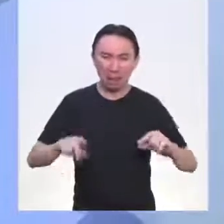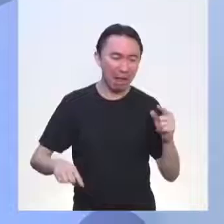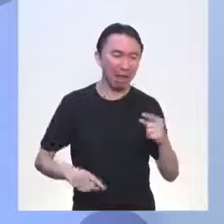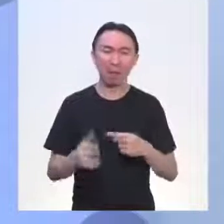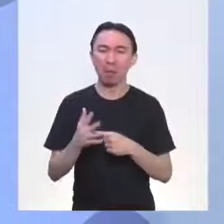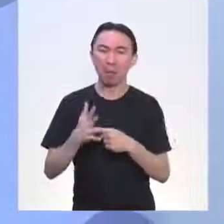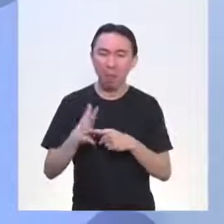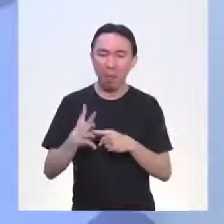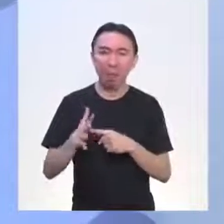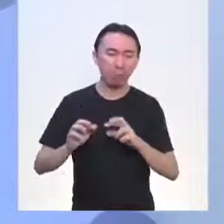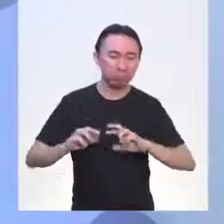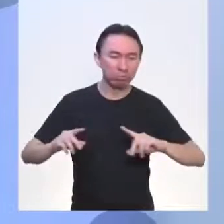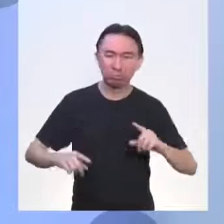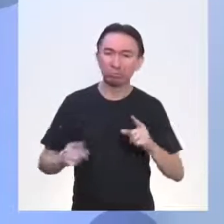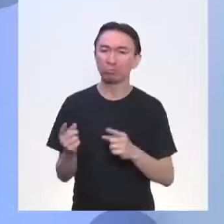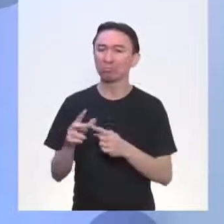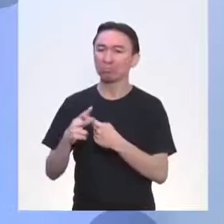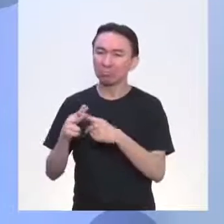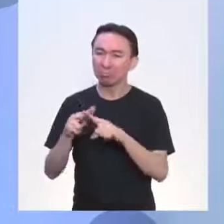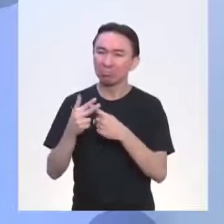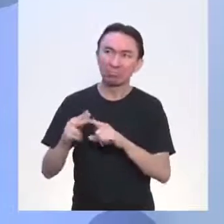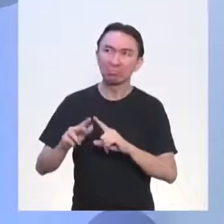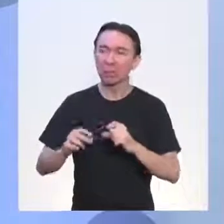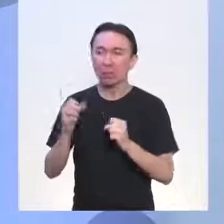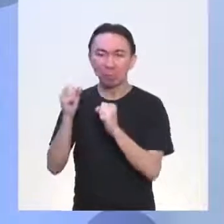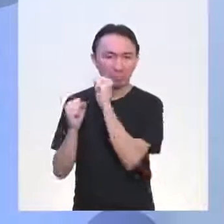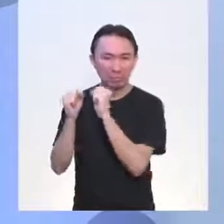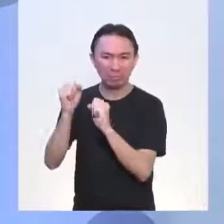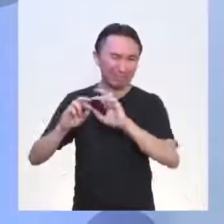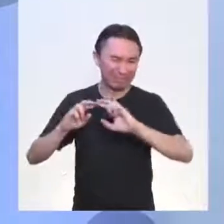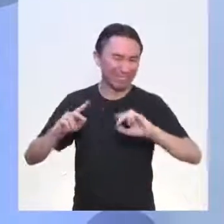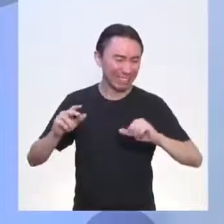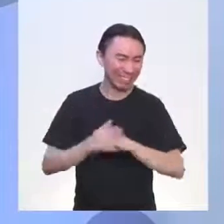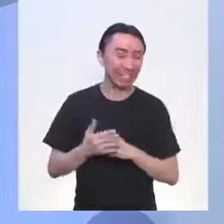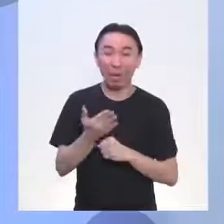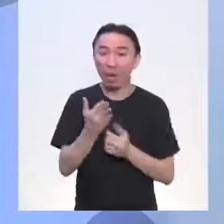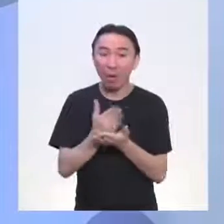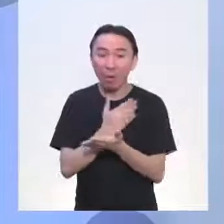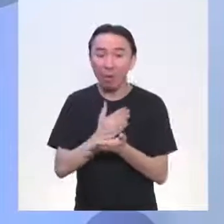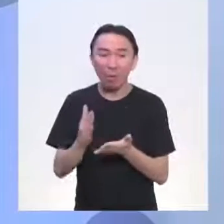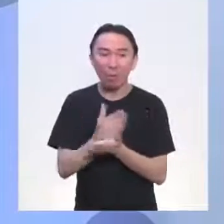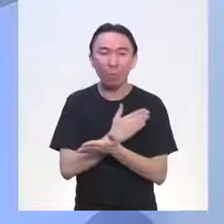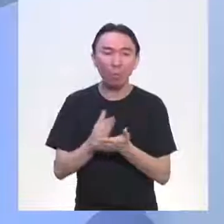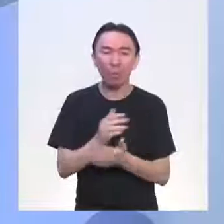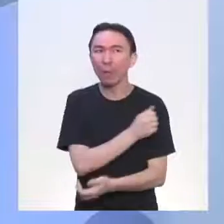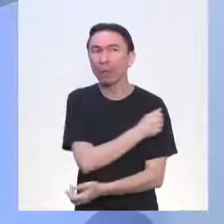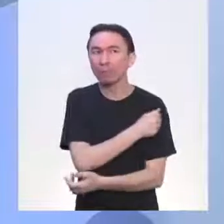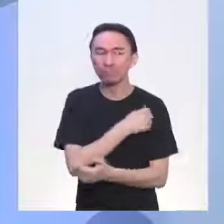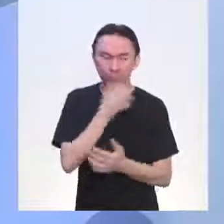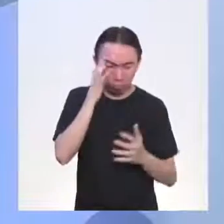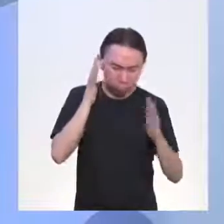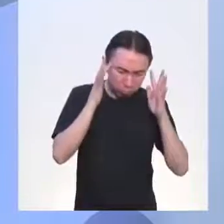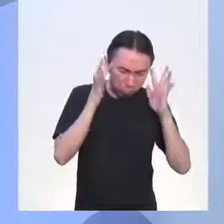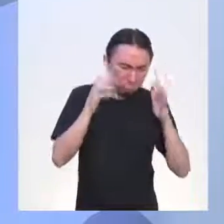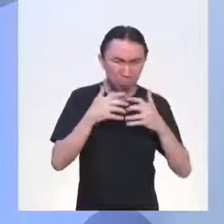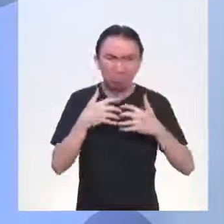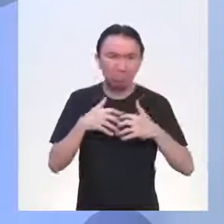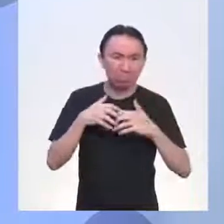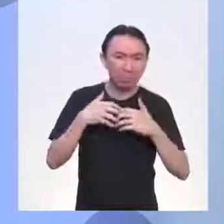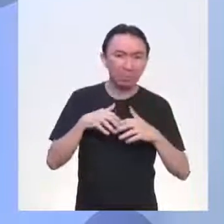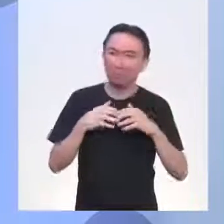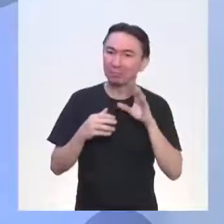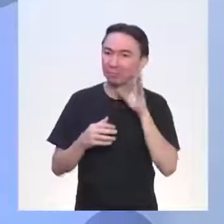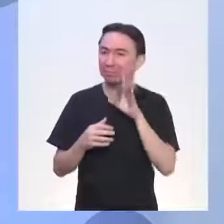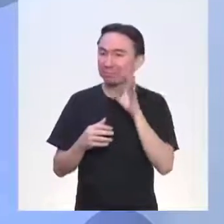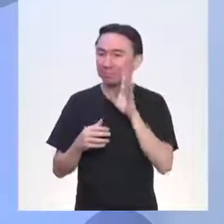máquinas. Aula que fez aí alguns alunos até pensarem e repensarem de uma maneira muito construtiva, muito legal. Eu já começo essa